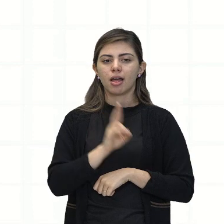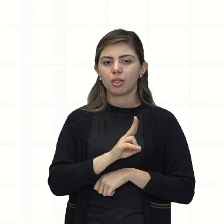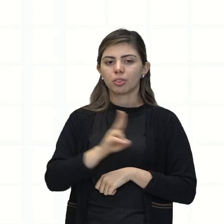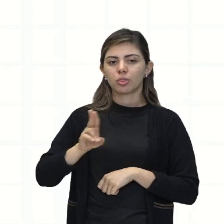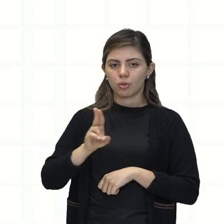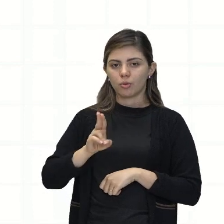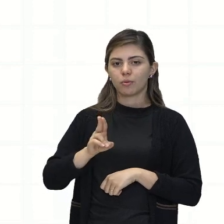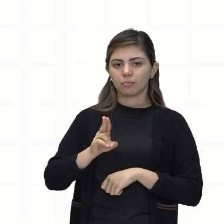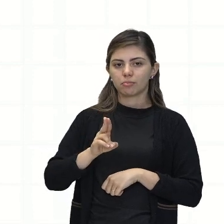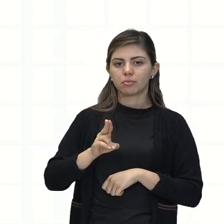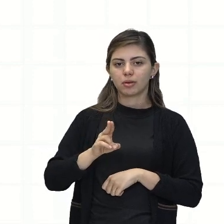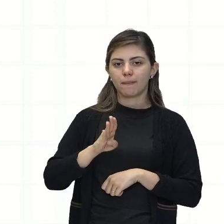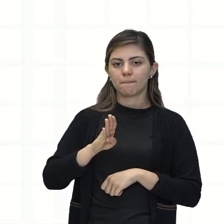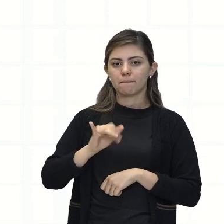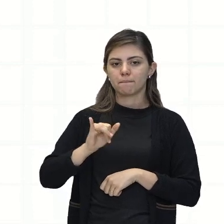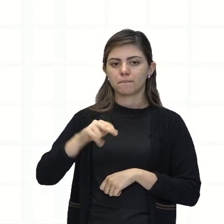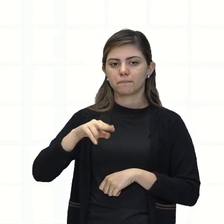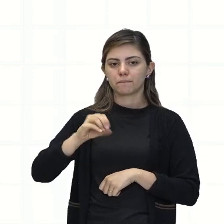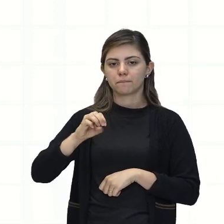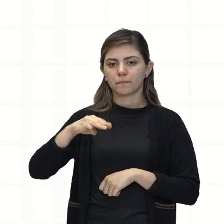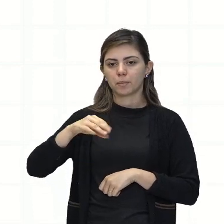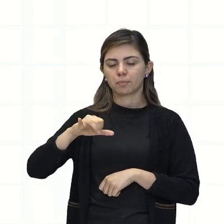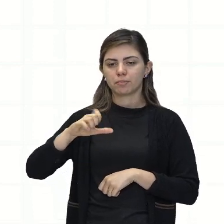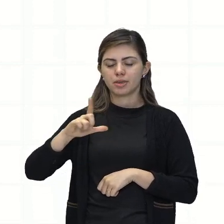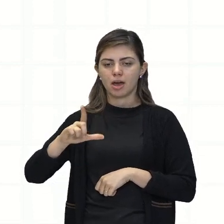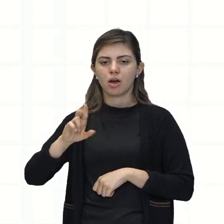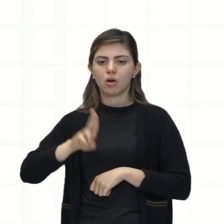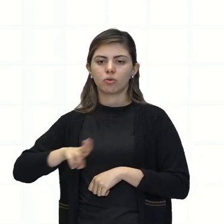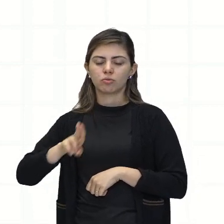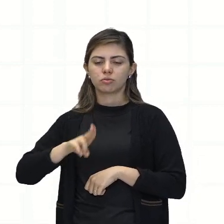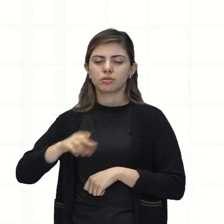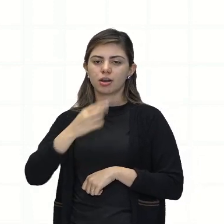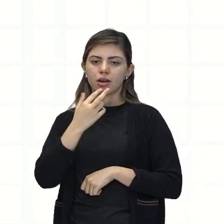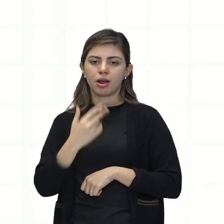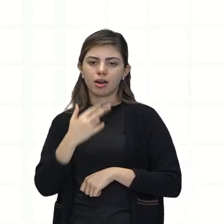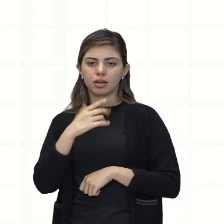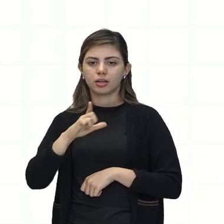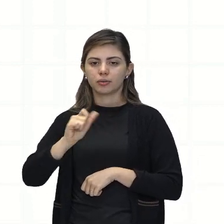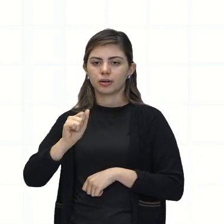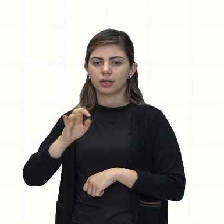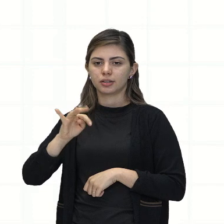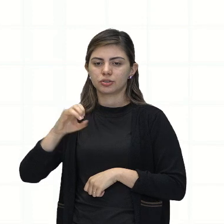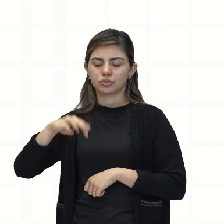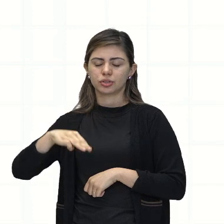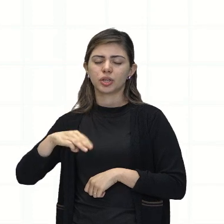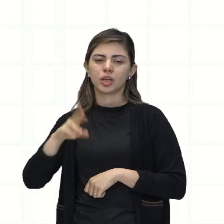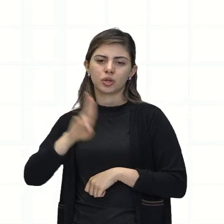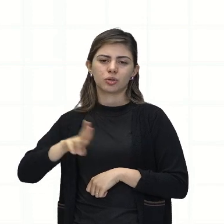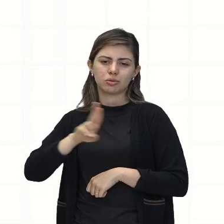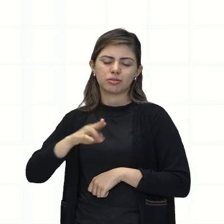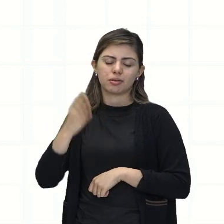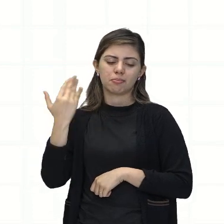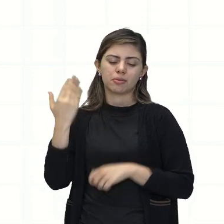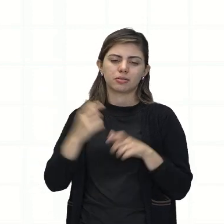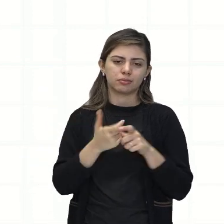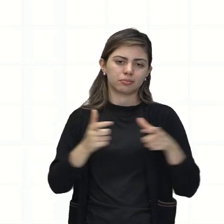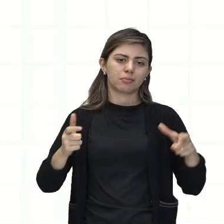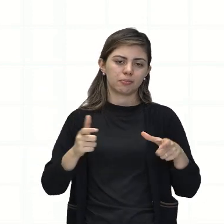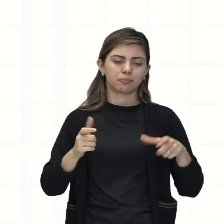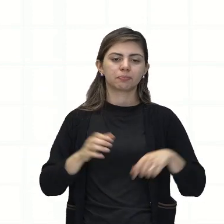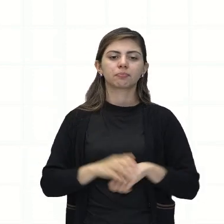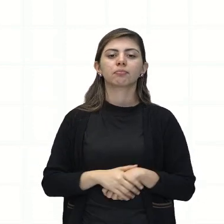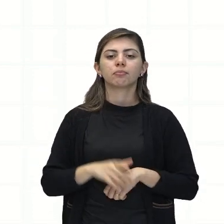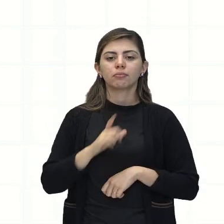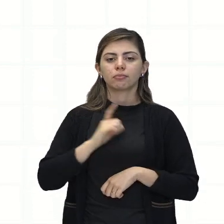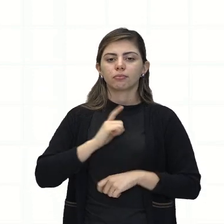uma língua que muito usada no passado, mas hoje não está presente no nosso dia a dia, mas ele fez parte ali